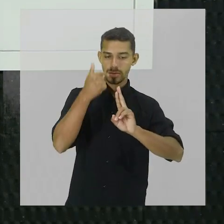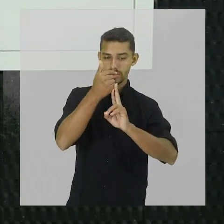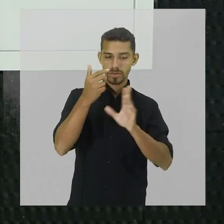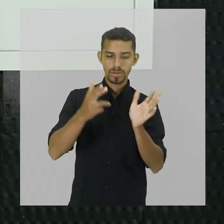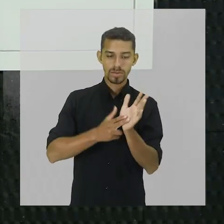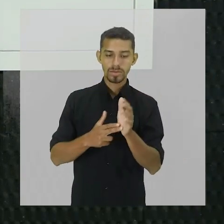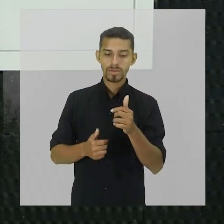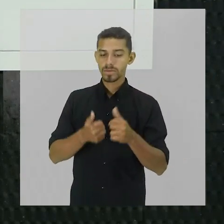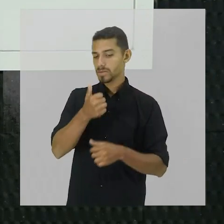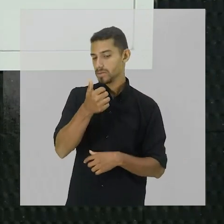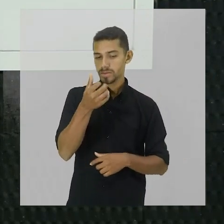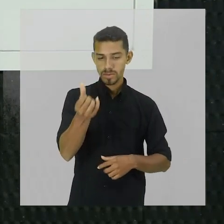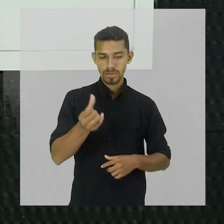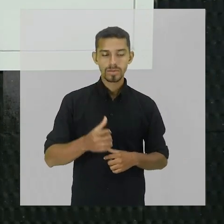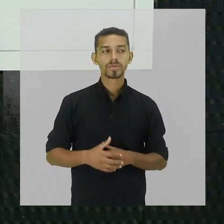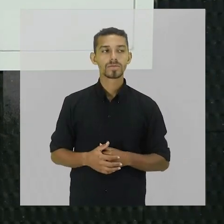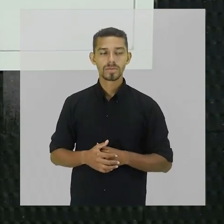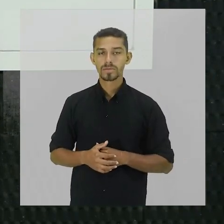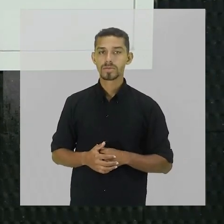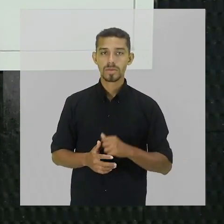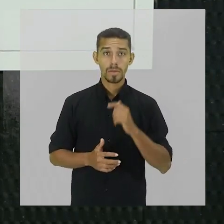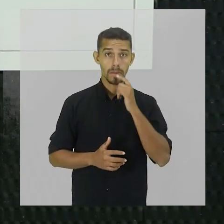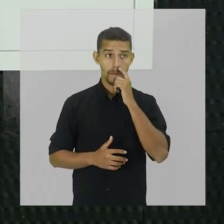a 16.